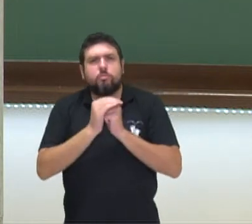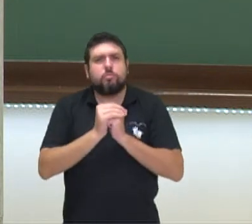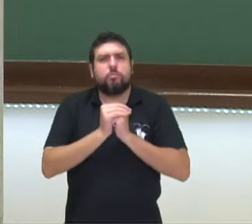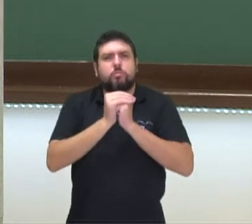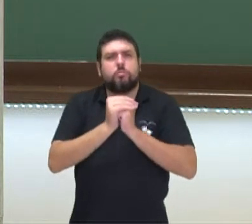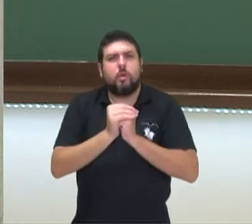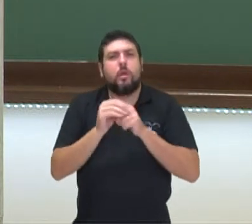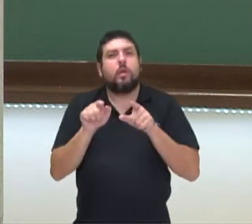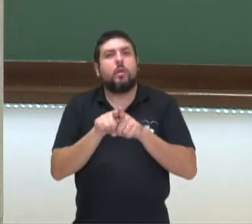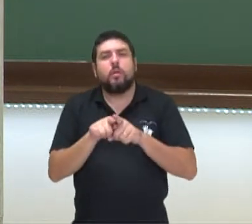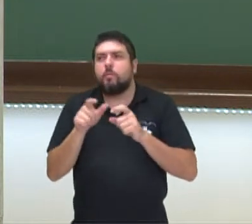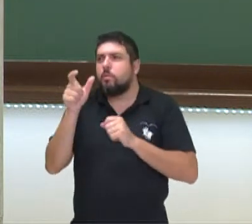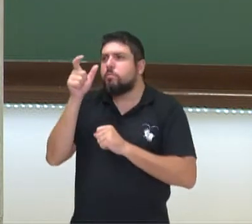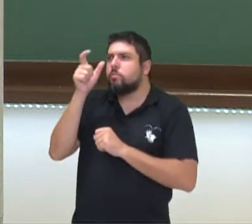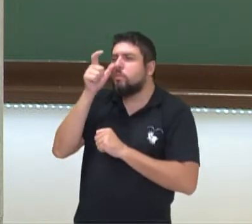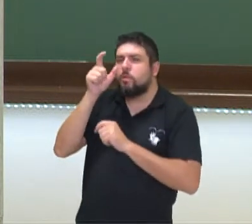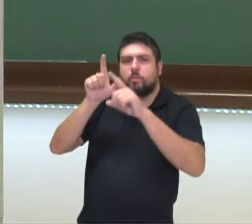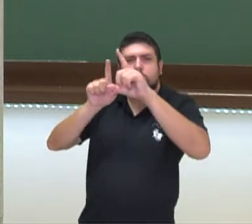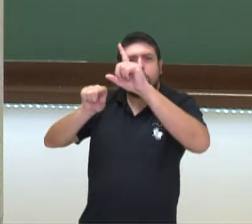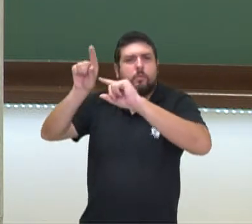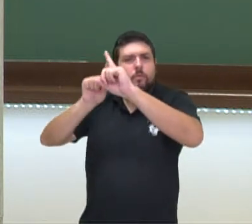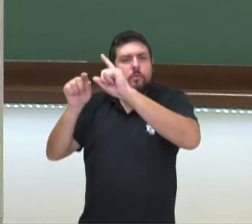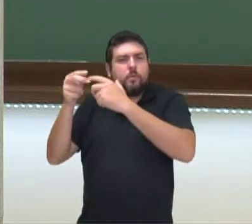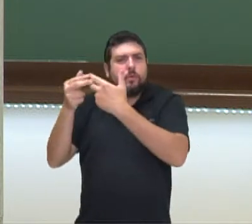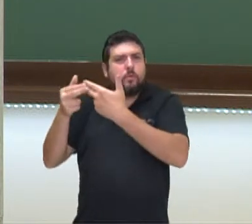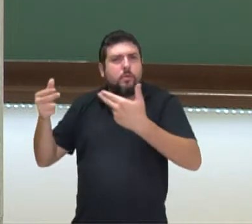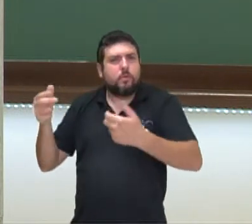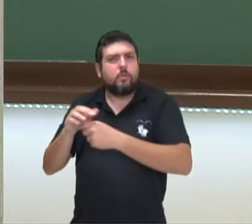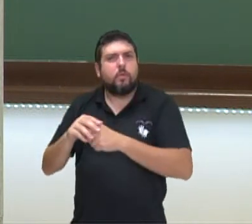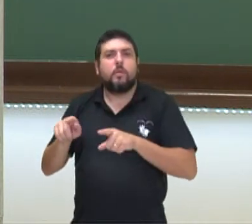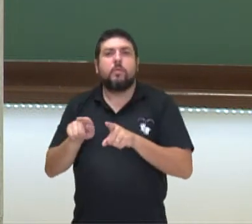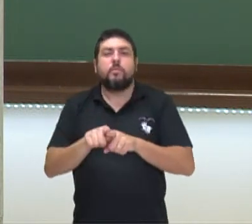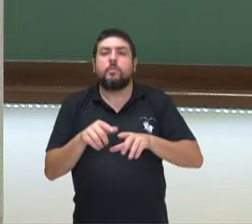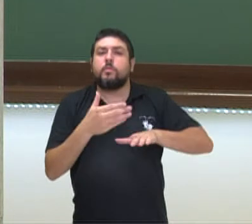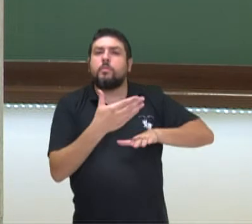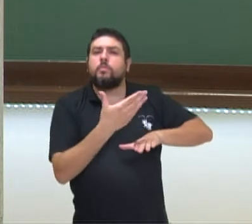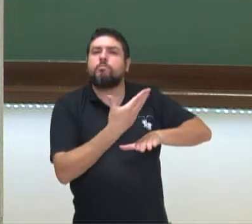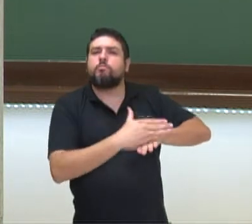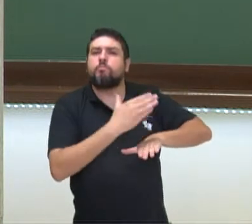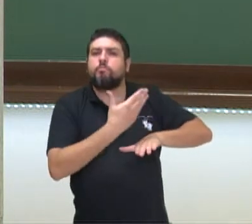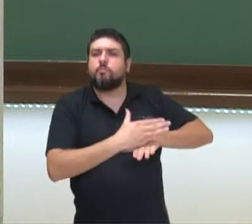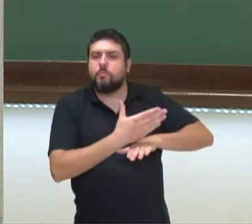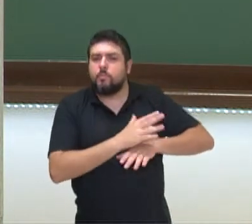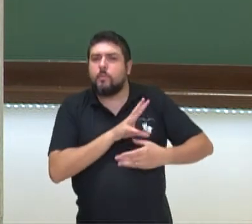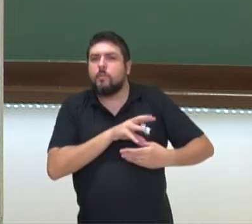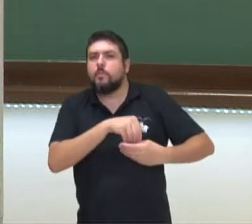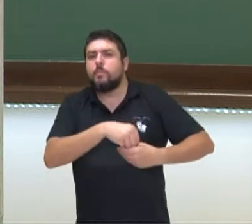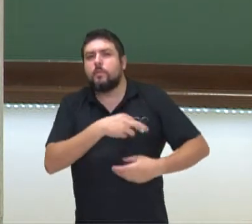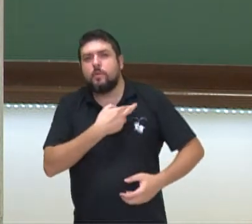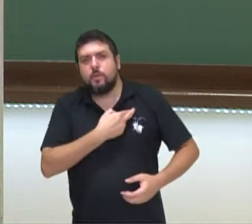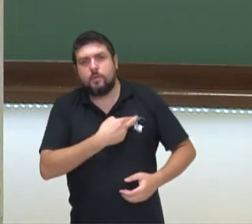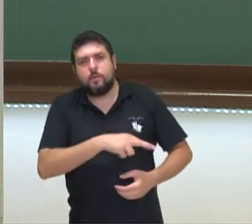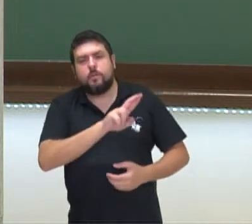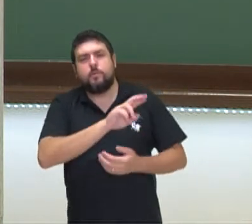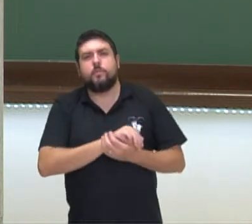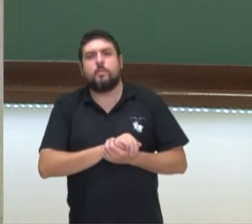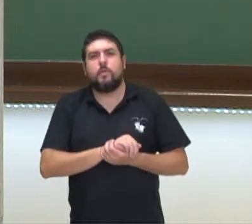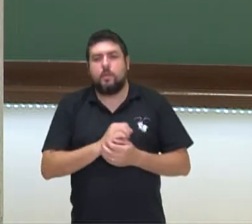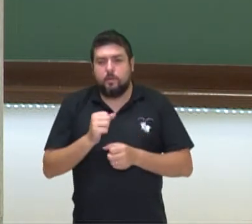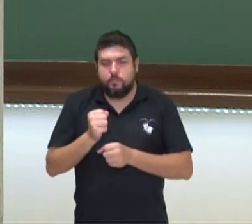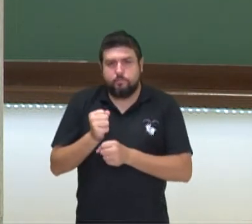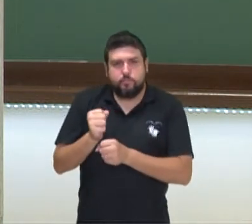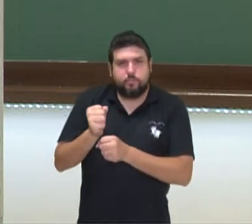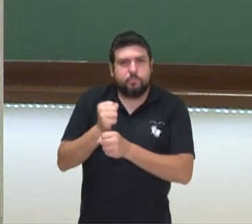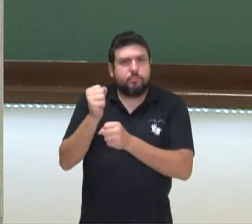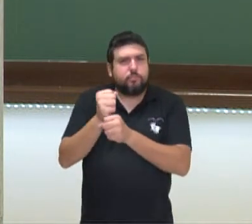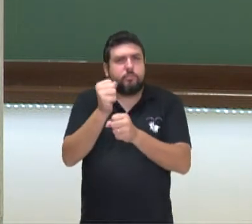um observatório astronômico, né, a prática da religiosidade, e através dessas construções a gente